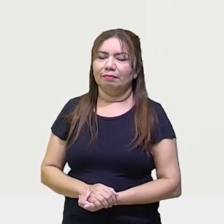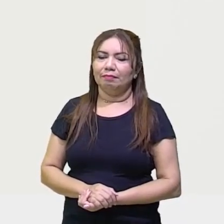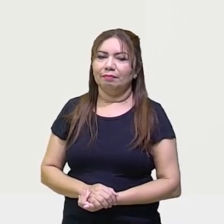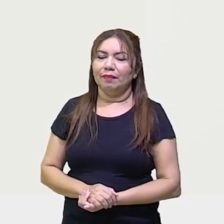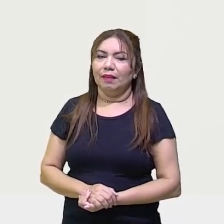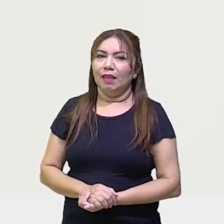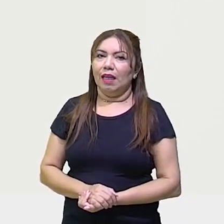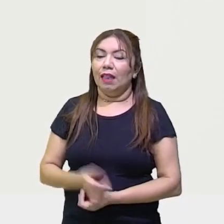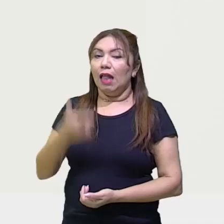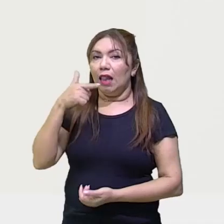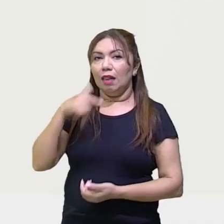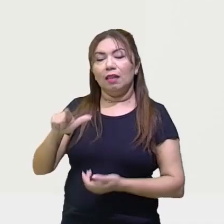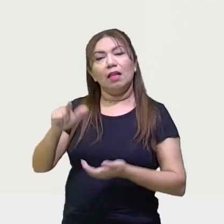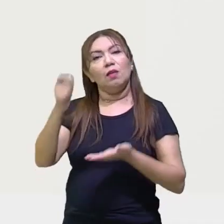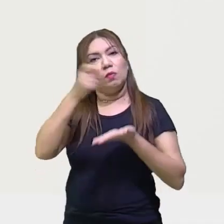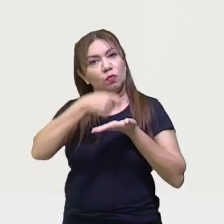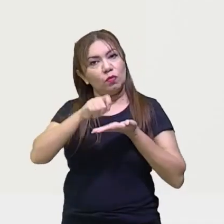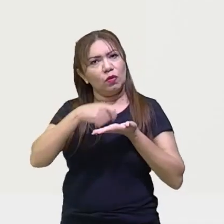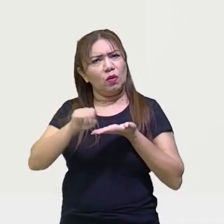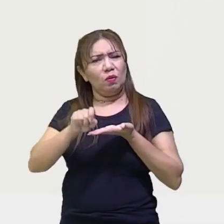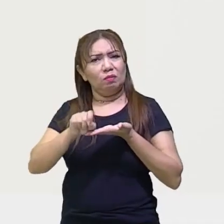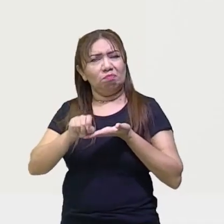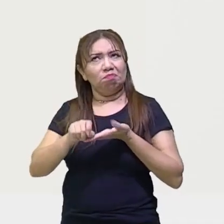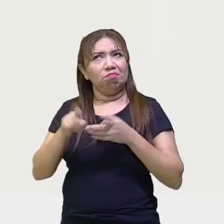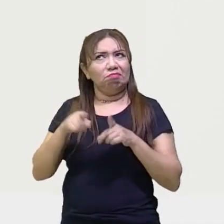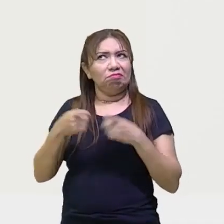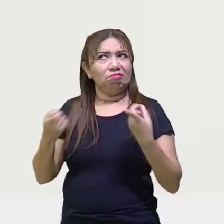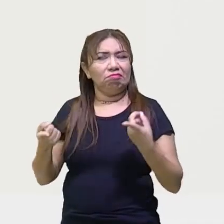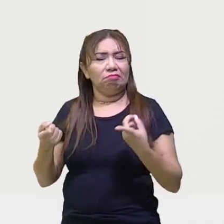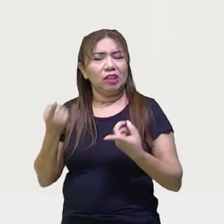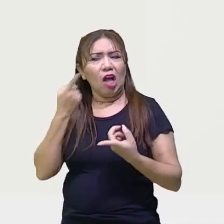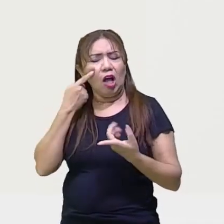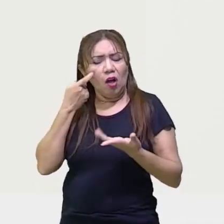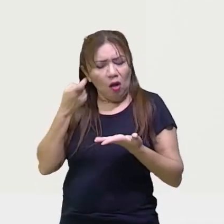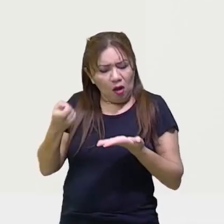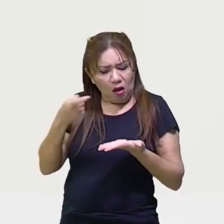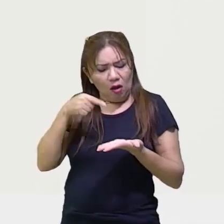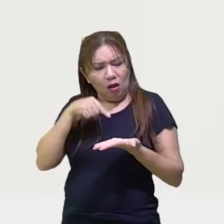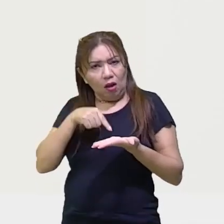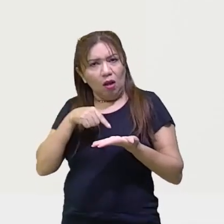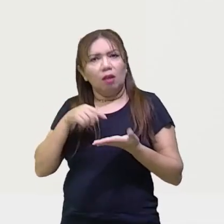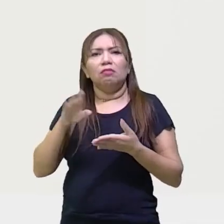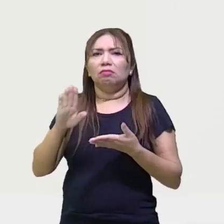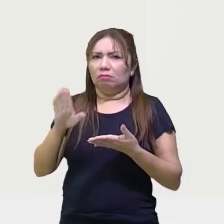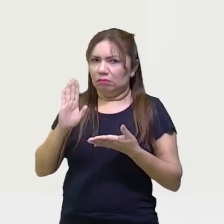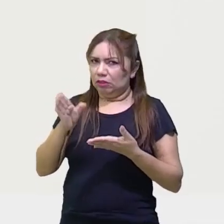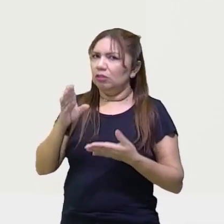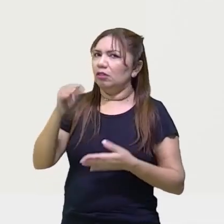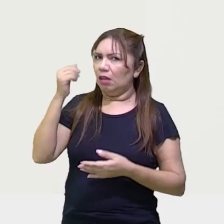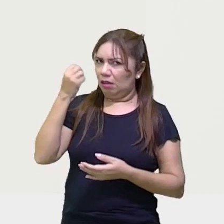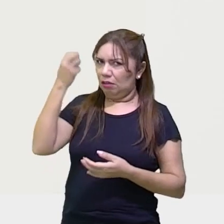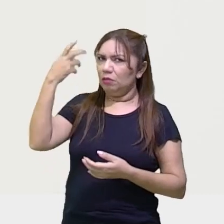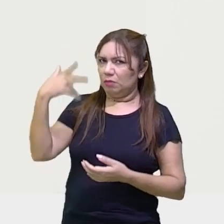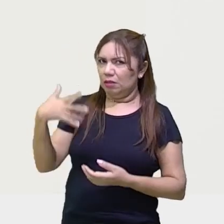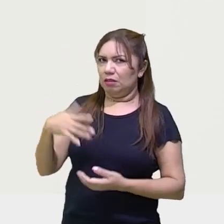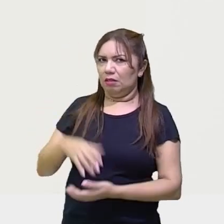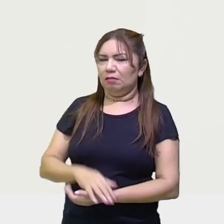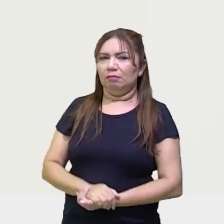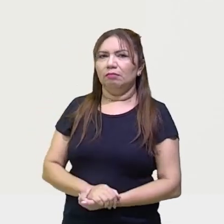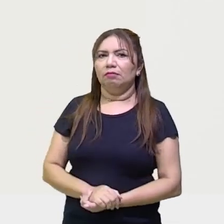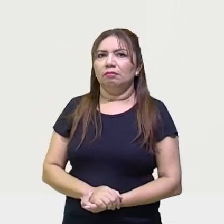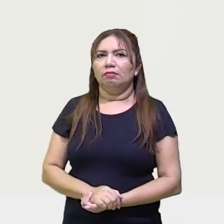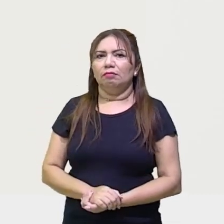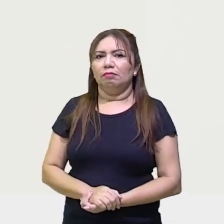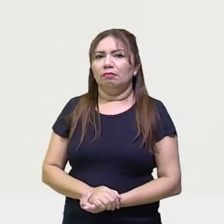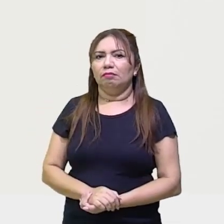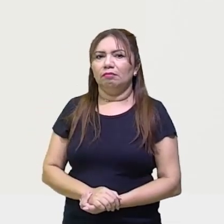Na língua escrita, porém, nem sempre conseguimos identificar. Falei um pouco sobre isso para vocês.